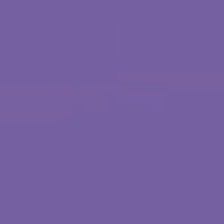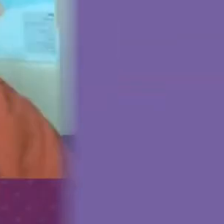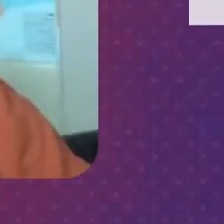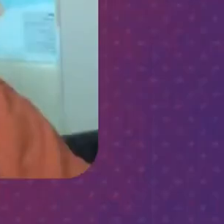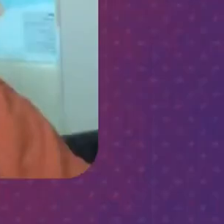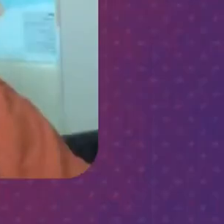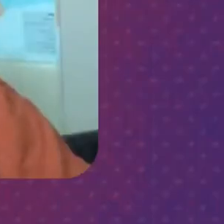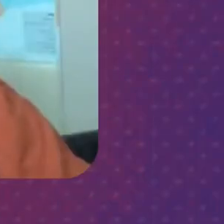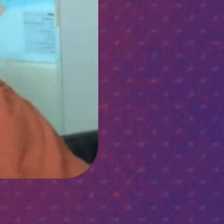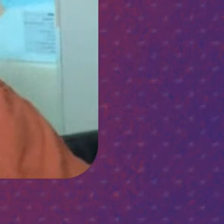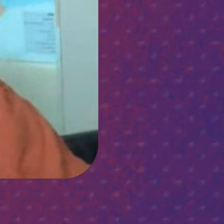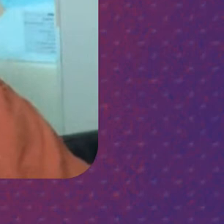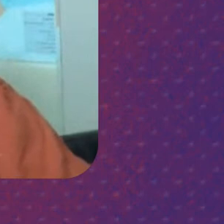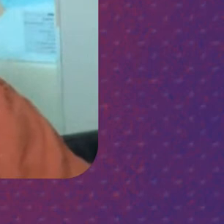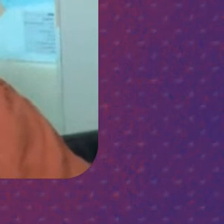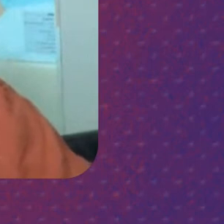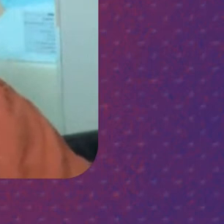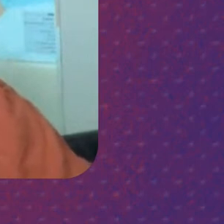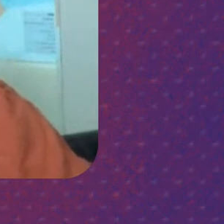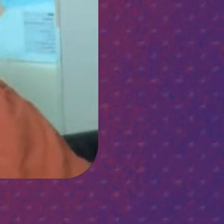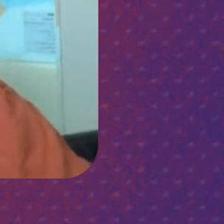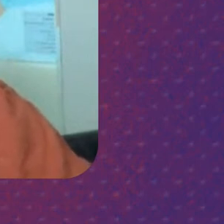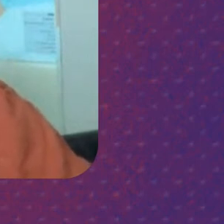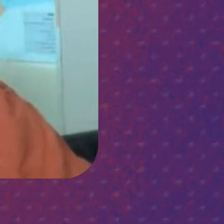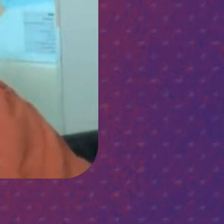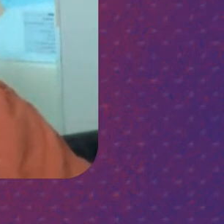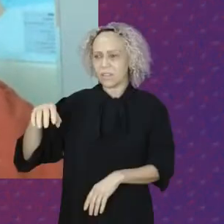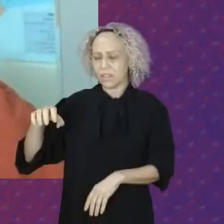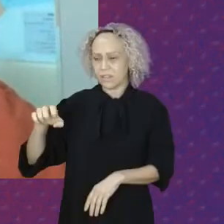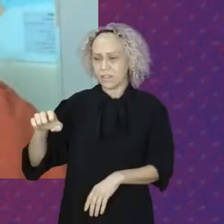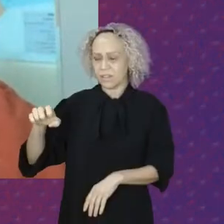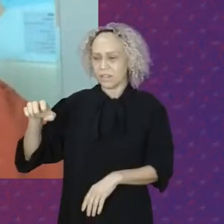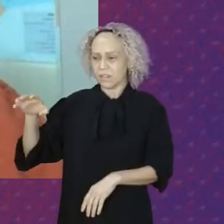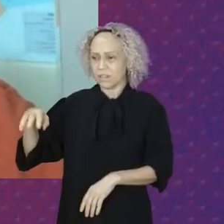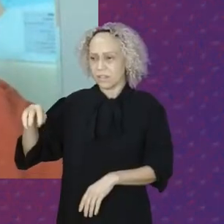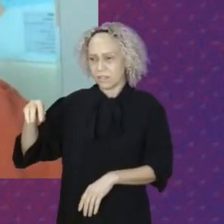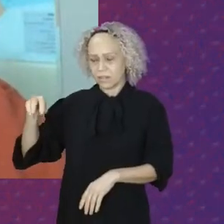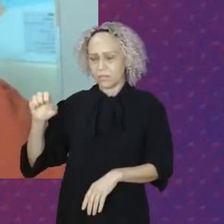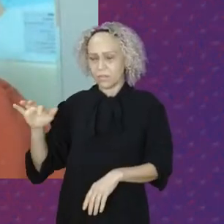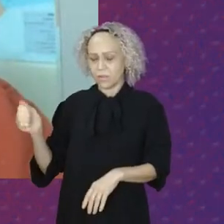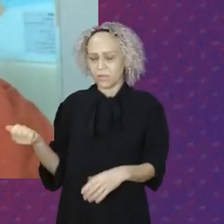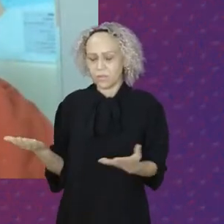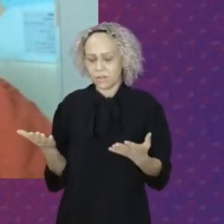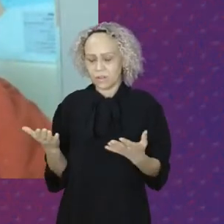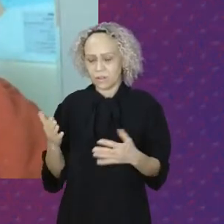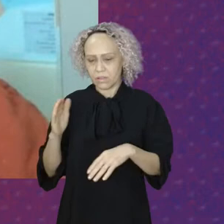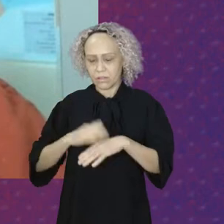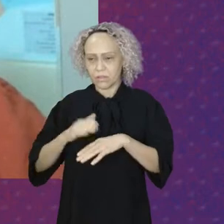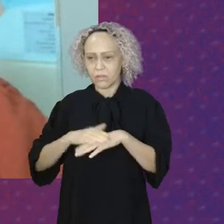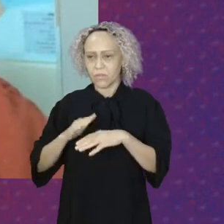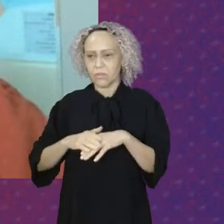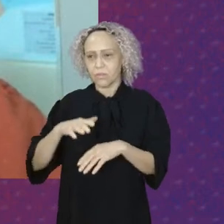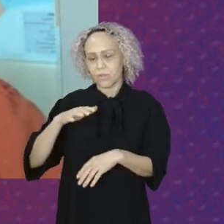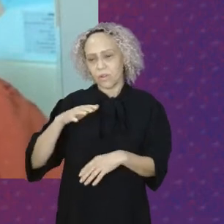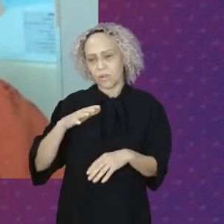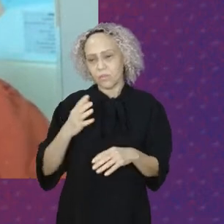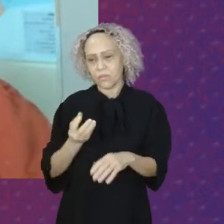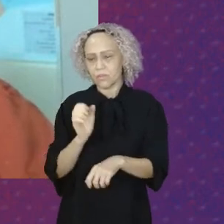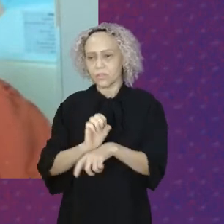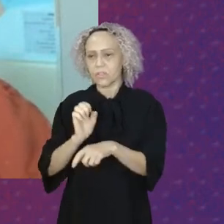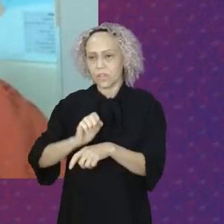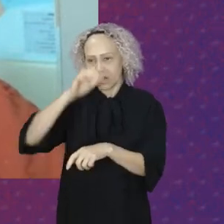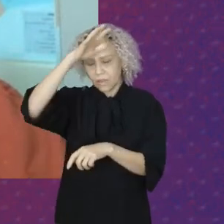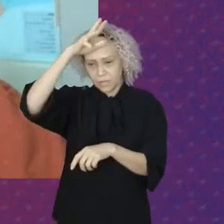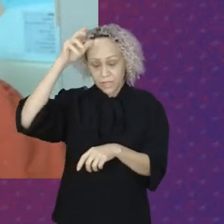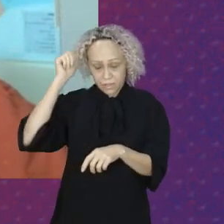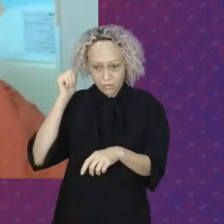Olá, eu sou Anny Moura, estou secretária nacional de mulheres do PT, mas sou do Amazonas. Muitas conhecem um